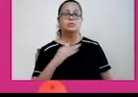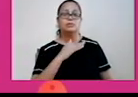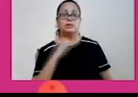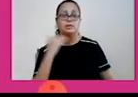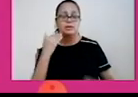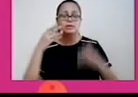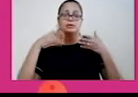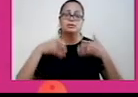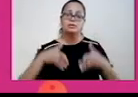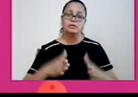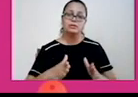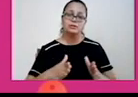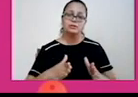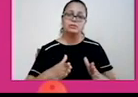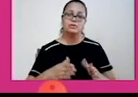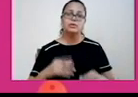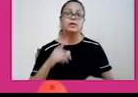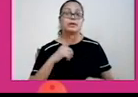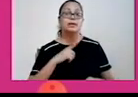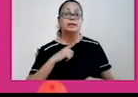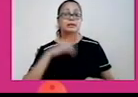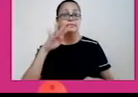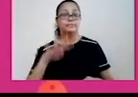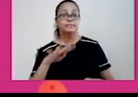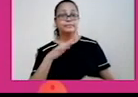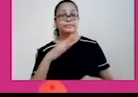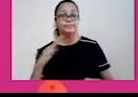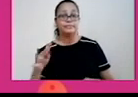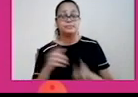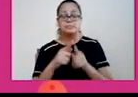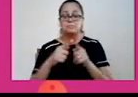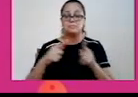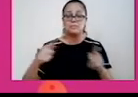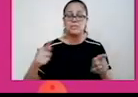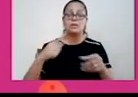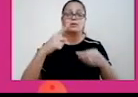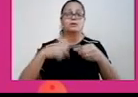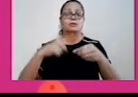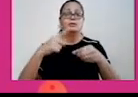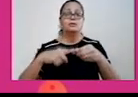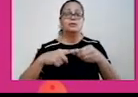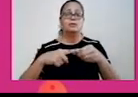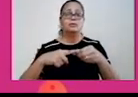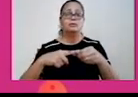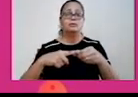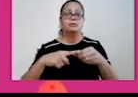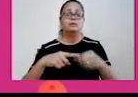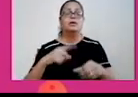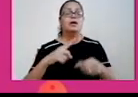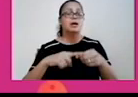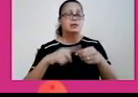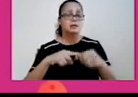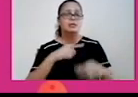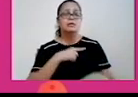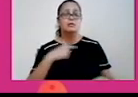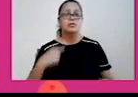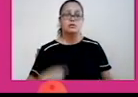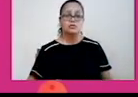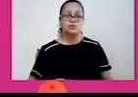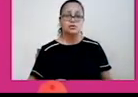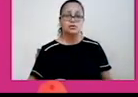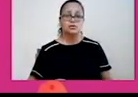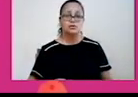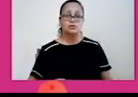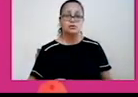crescimento vegetativo. E aqui nós temos as maiores metrópoles, em 2017, as cidades chinesas mais populosas. Olha só, Xangai